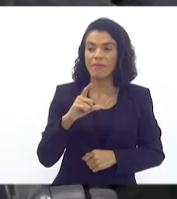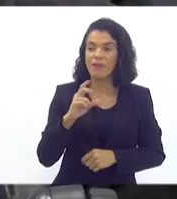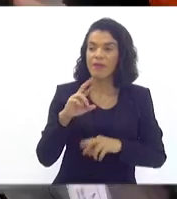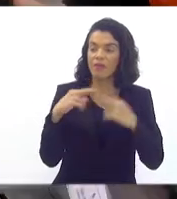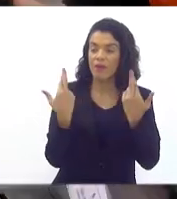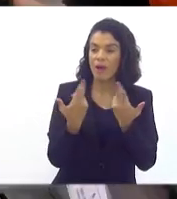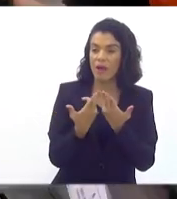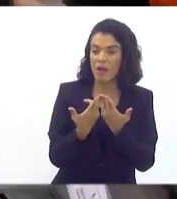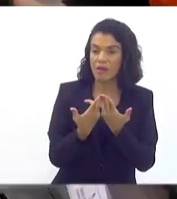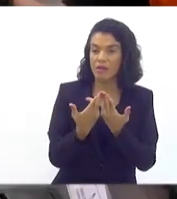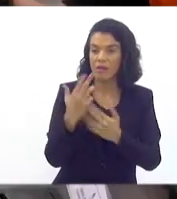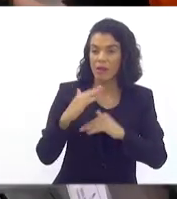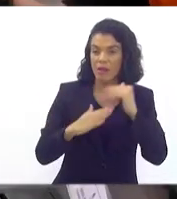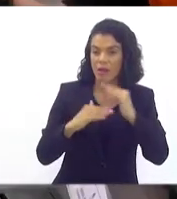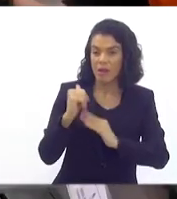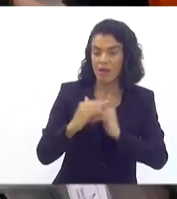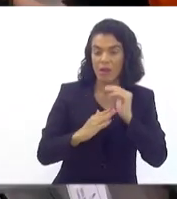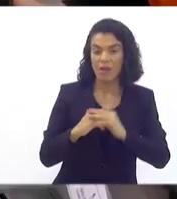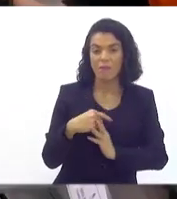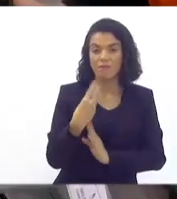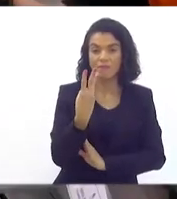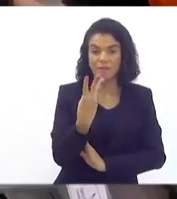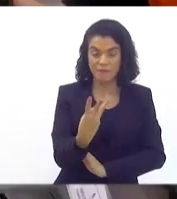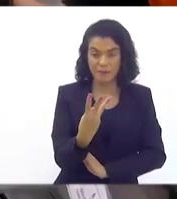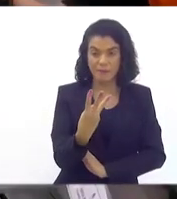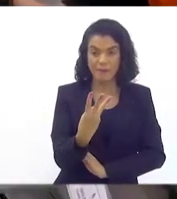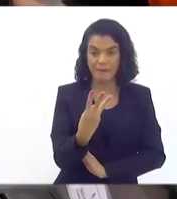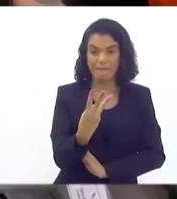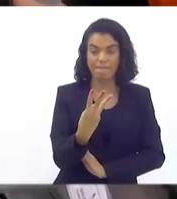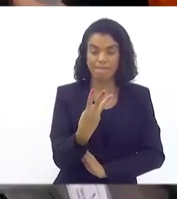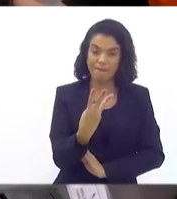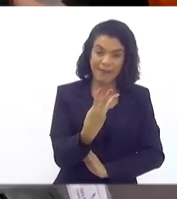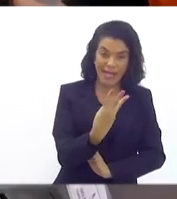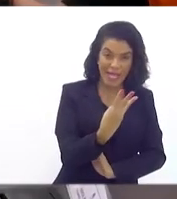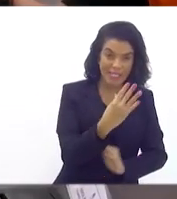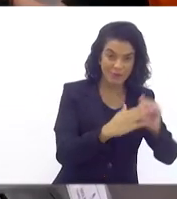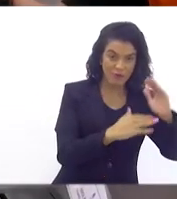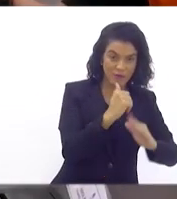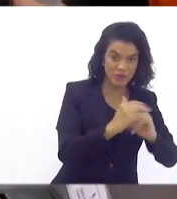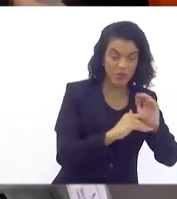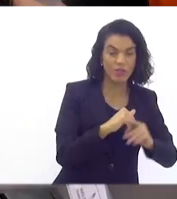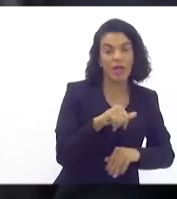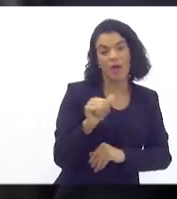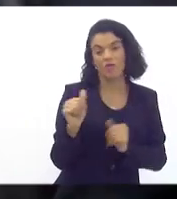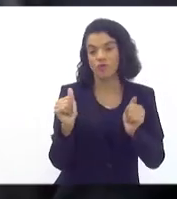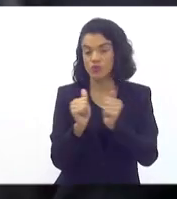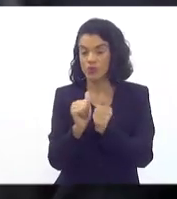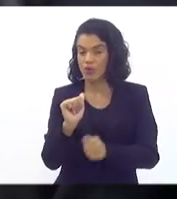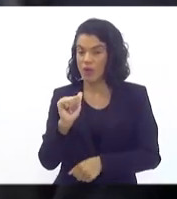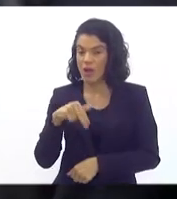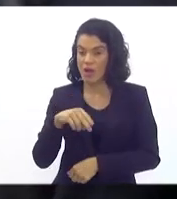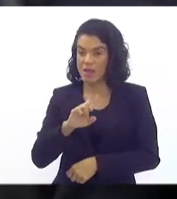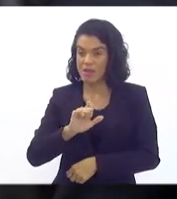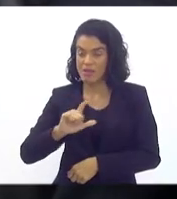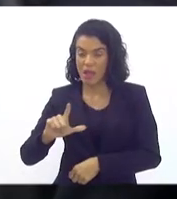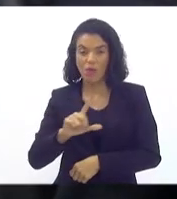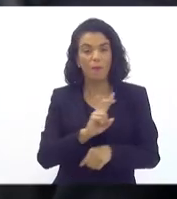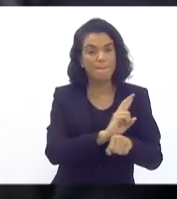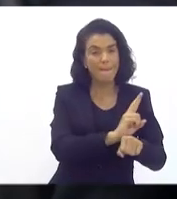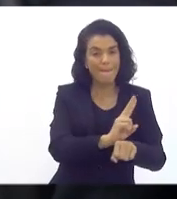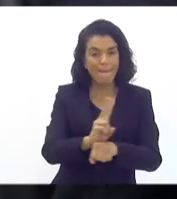foram três técnicos da agência da Genésio com três com os agentes da Anel a gente tem feito monitoramento